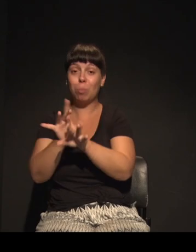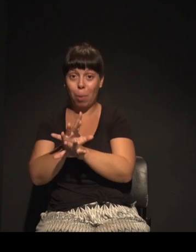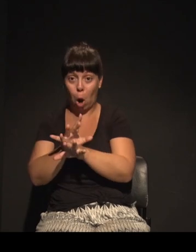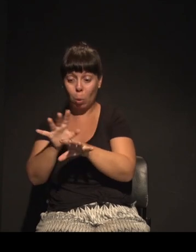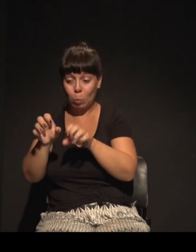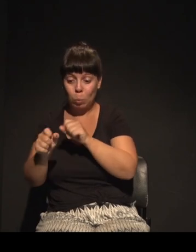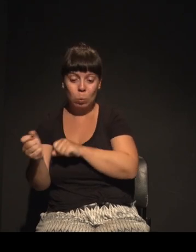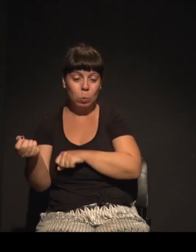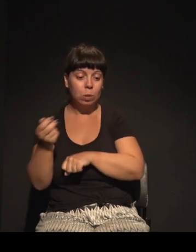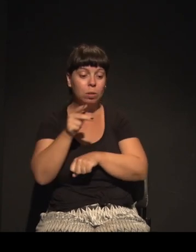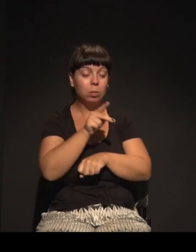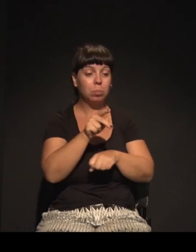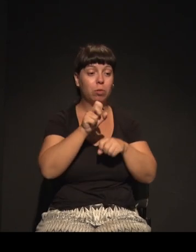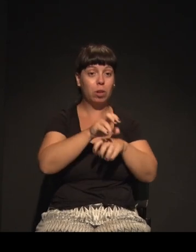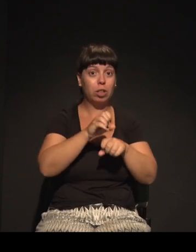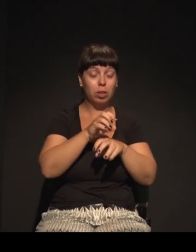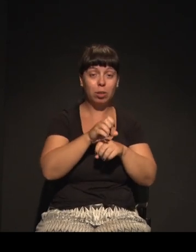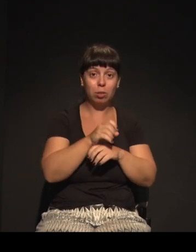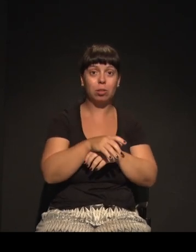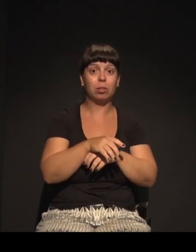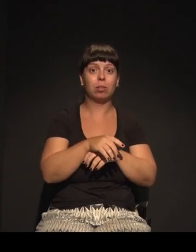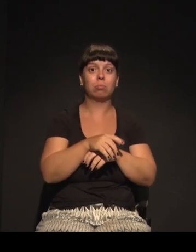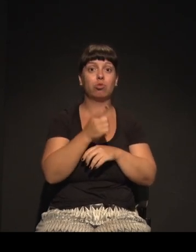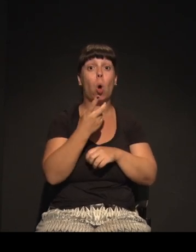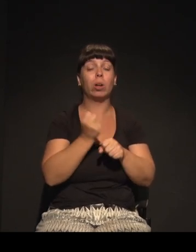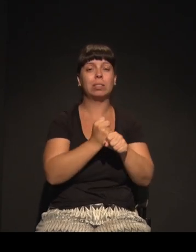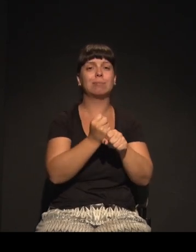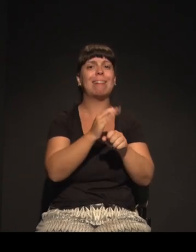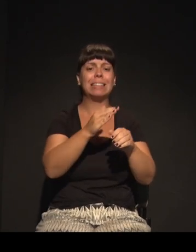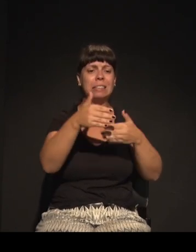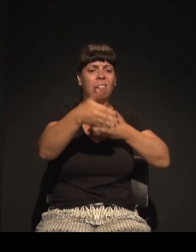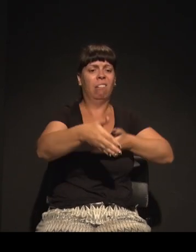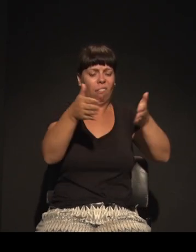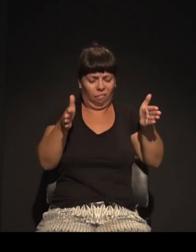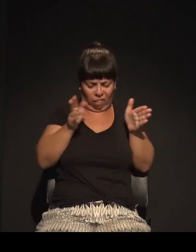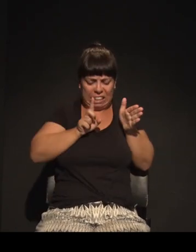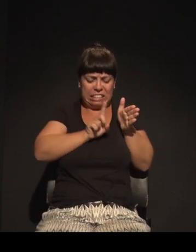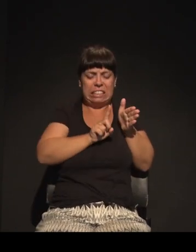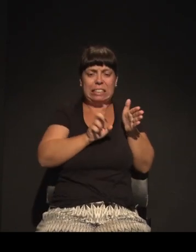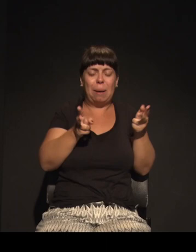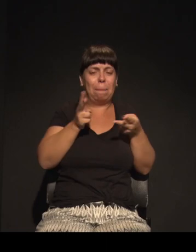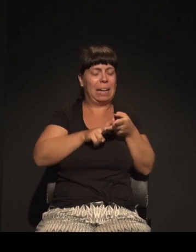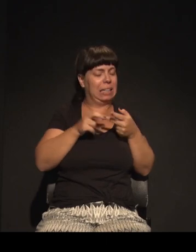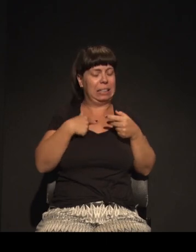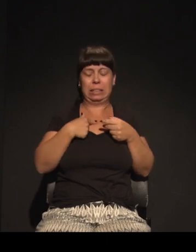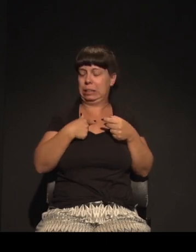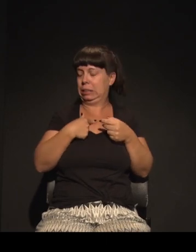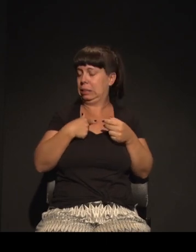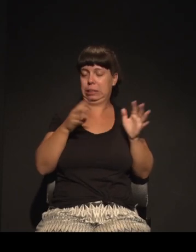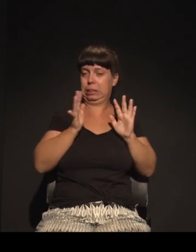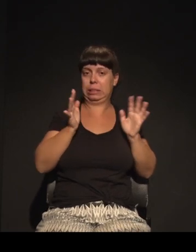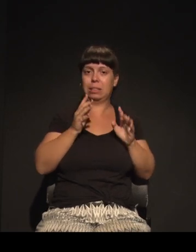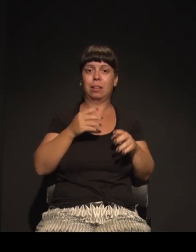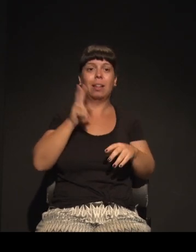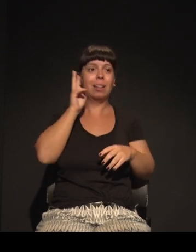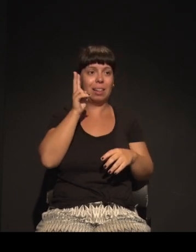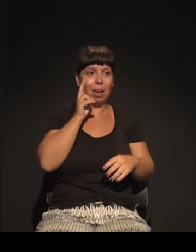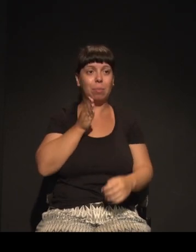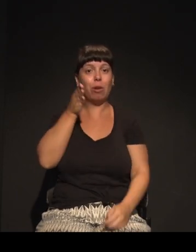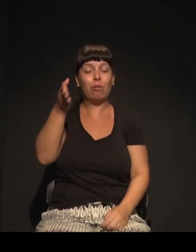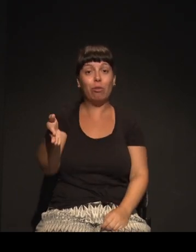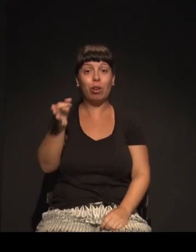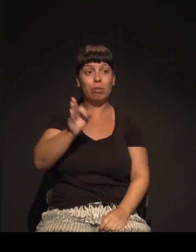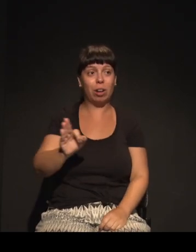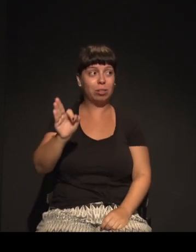12 anos mas eu odeio ficar preso em 4 parede e aí dizem que uma escola diferente né lembra quando eu fui fazer faculdade